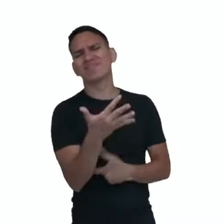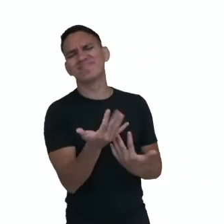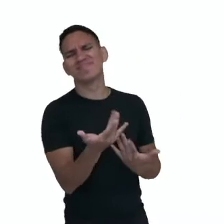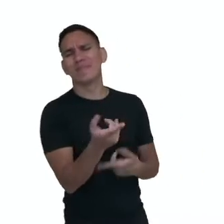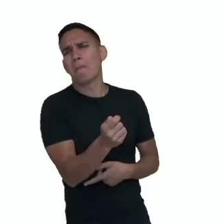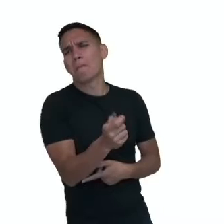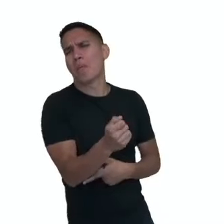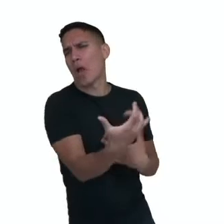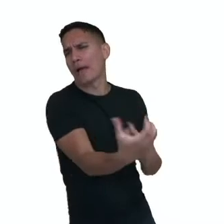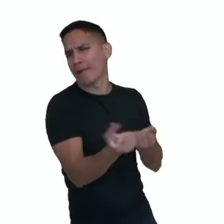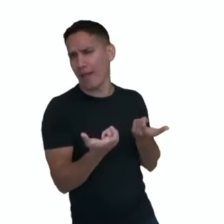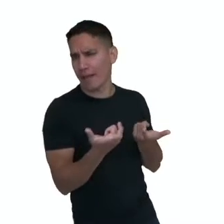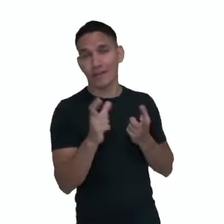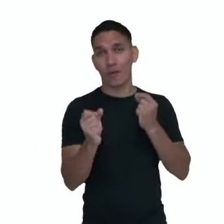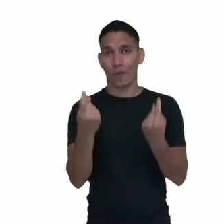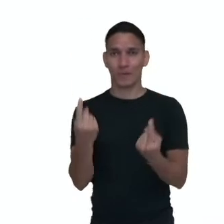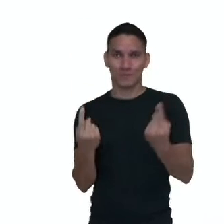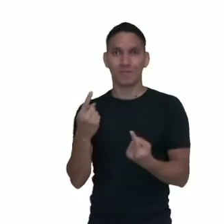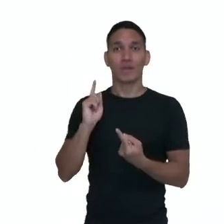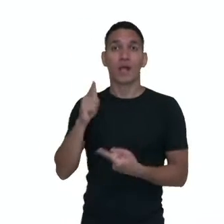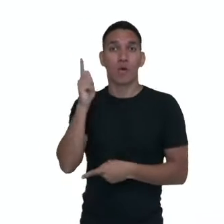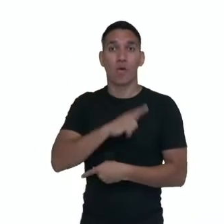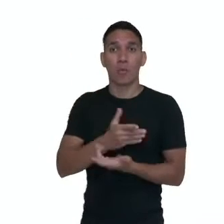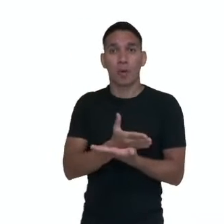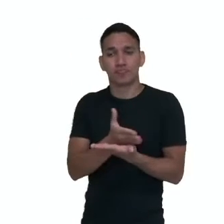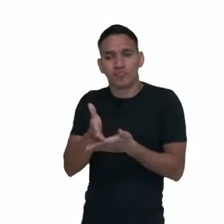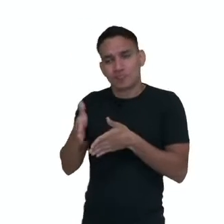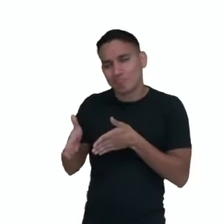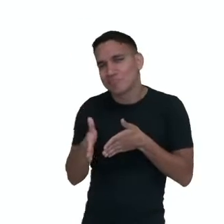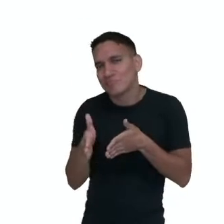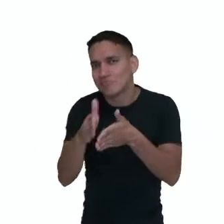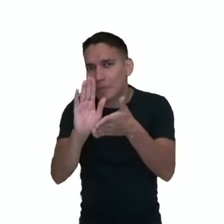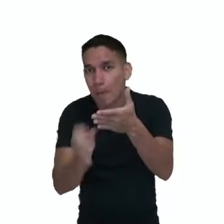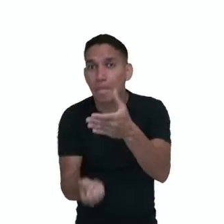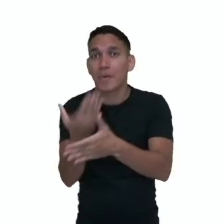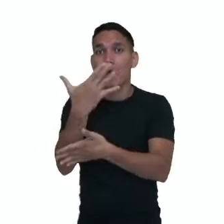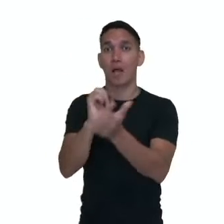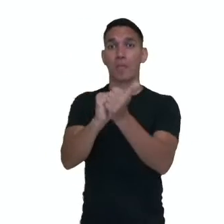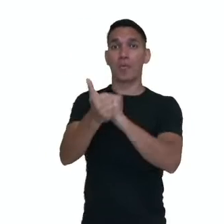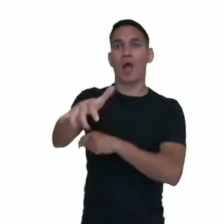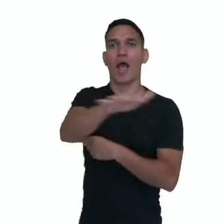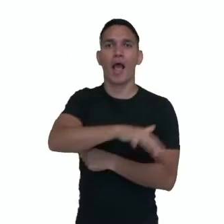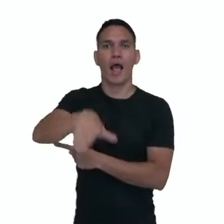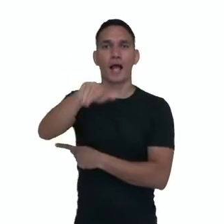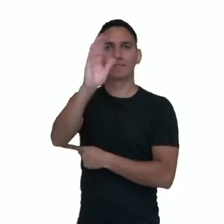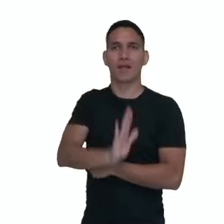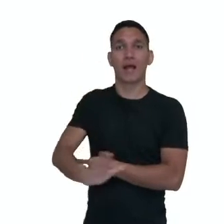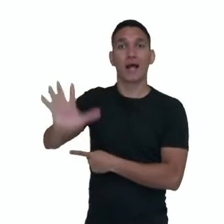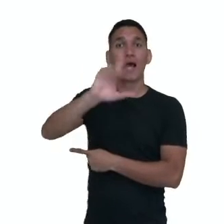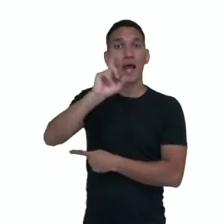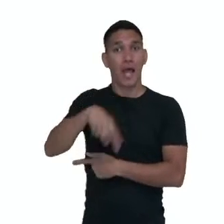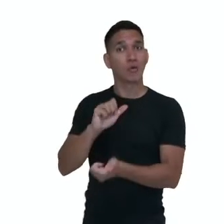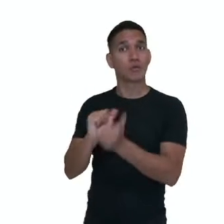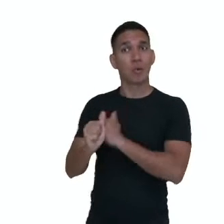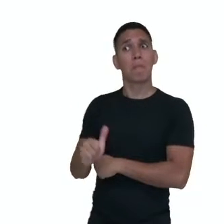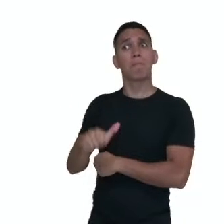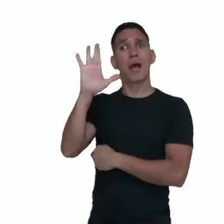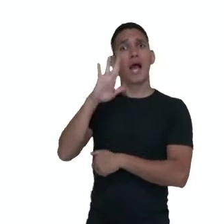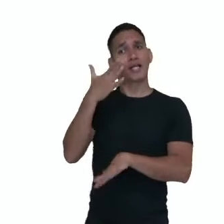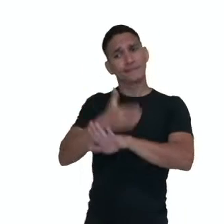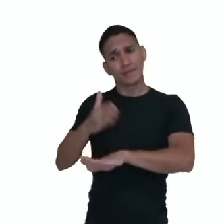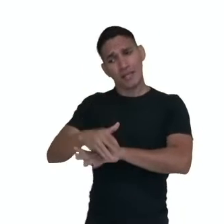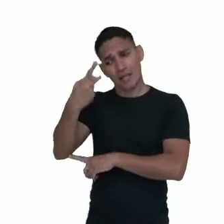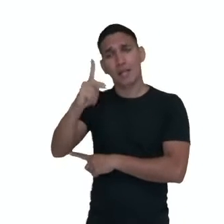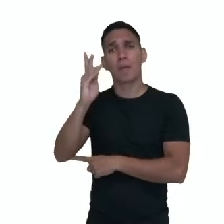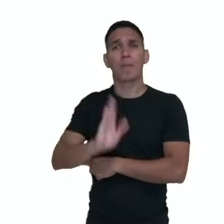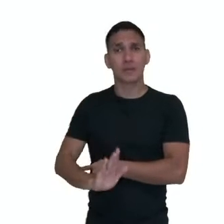menos aceitação, foi conduzido ao cenário esportivo nacional, firmando-se como o esporte mais jogado no país,